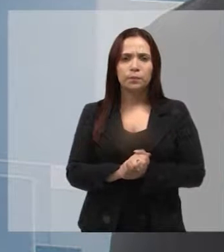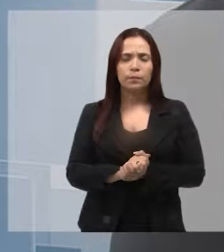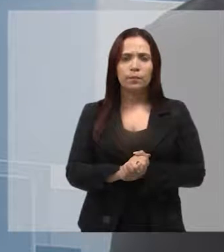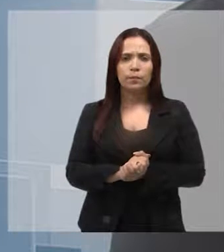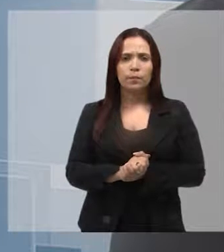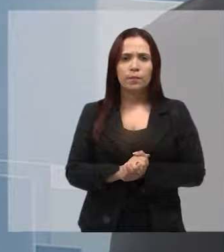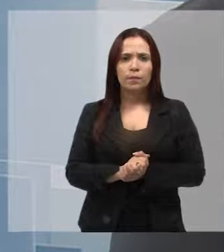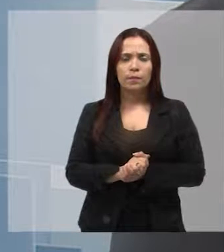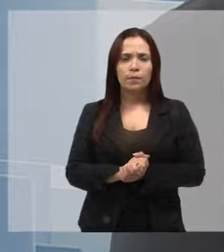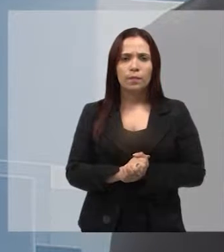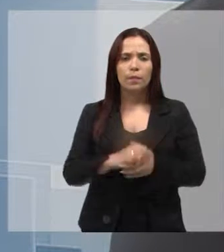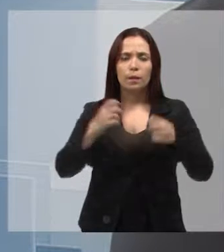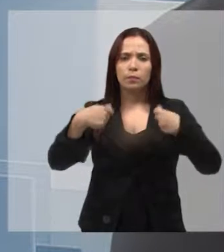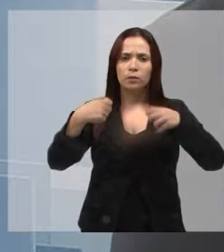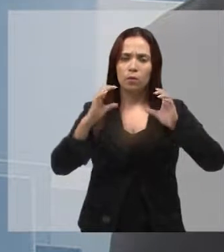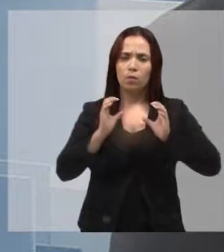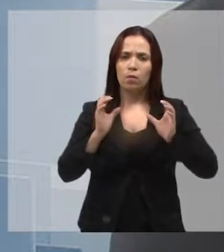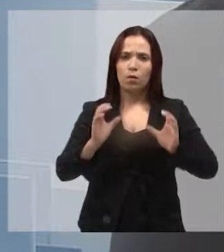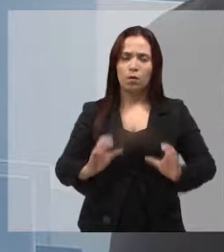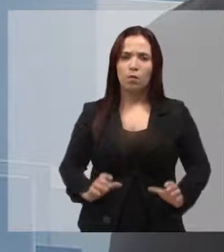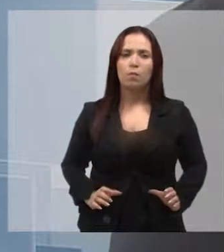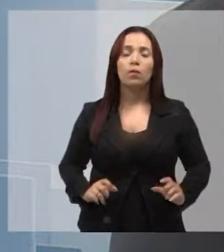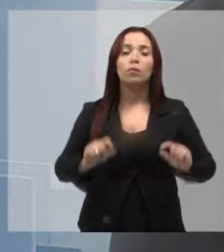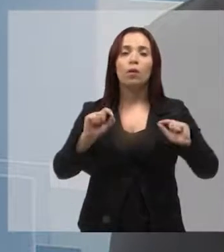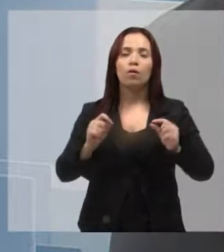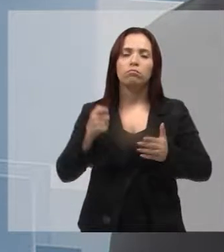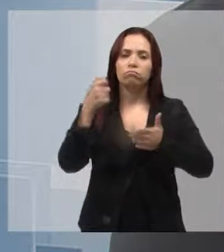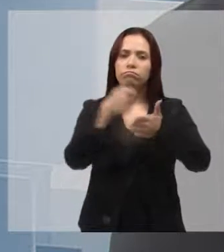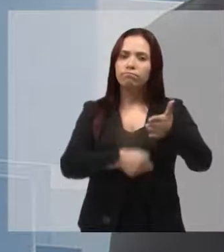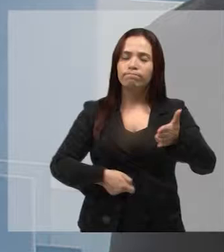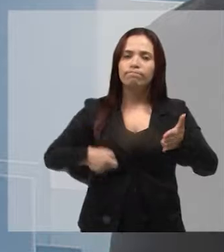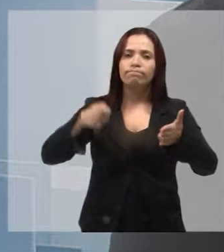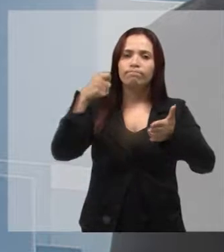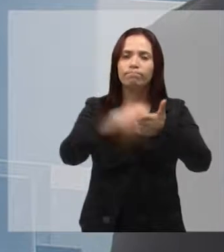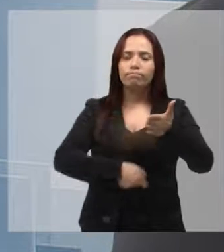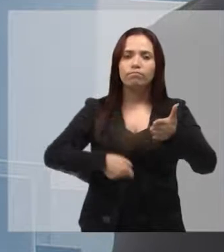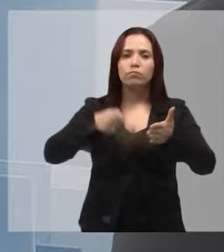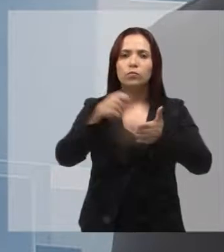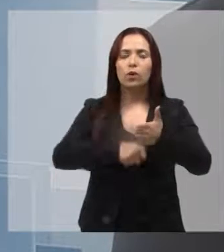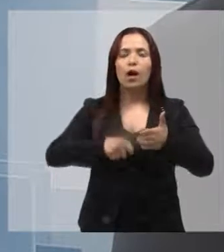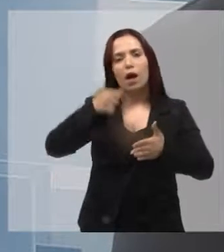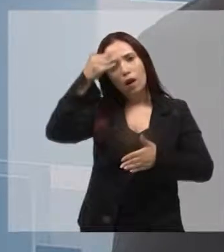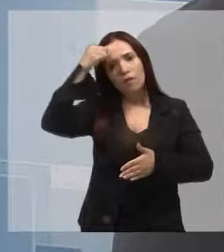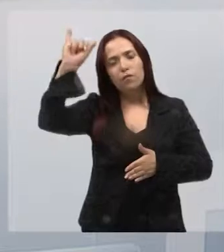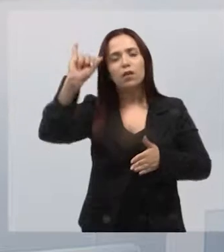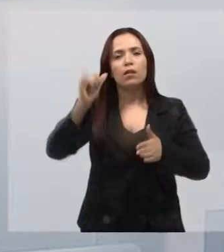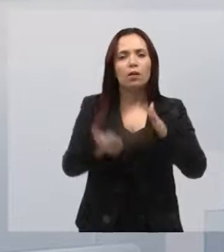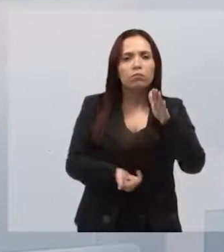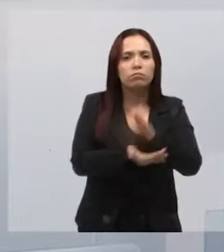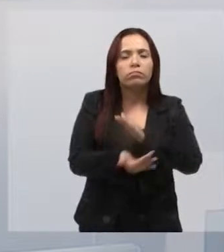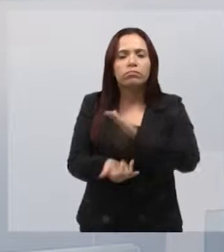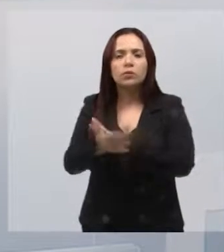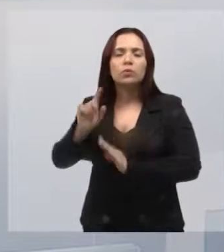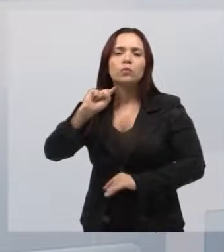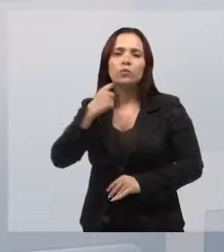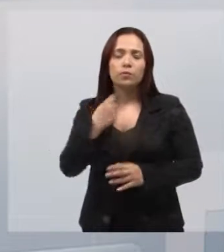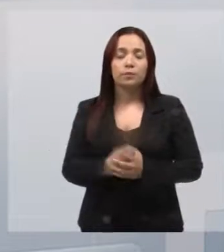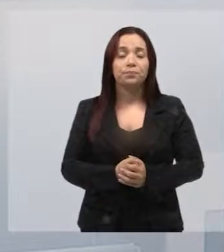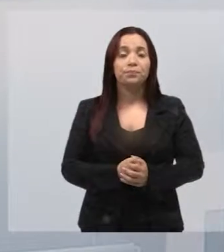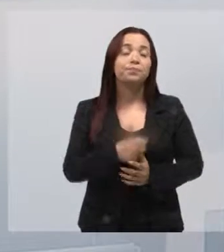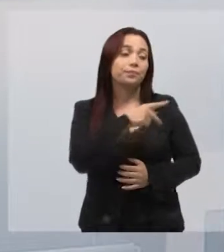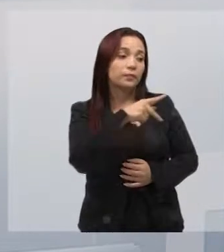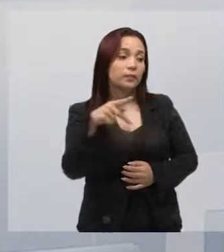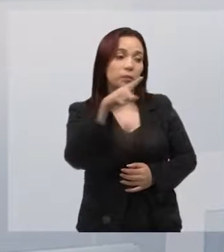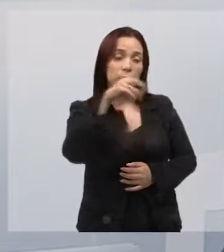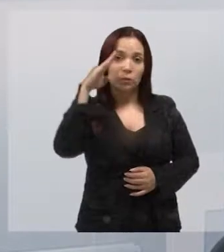postura recorrente de cobrança em relação ao combate à corrupção, né? O presidente Bolsonaro, ele